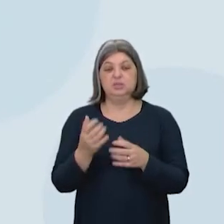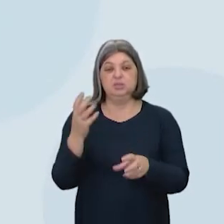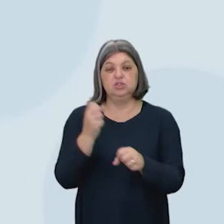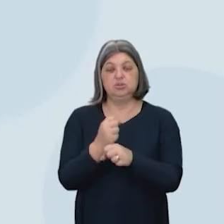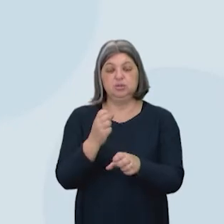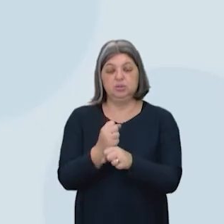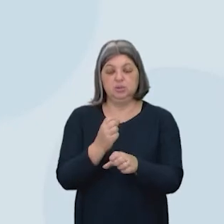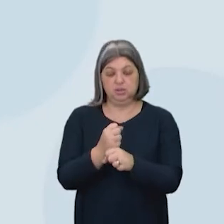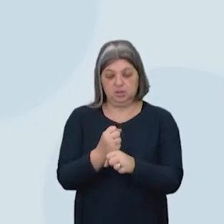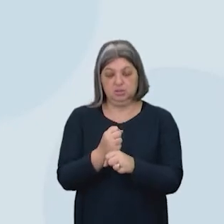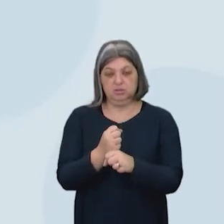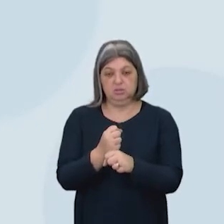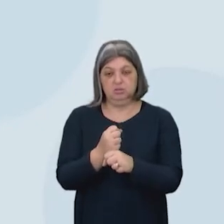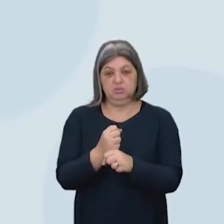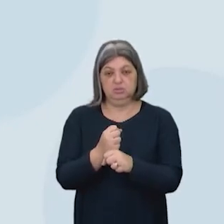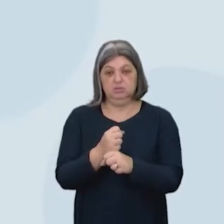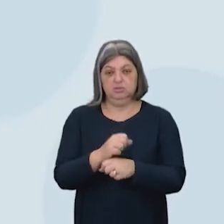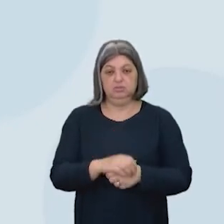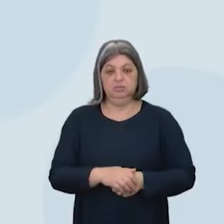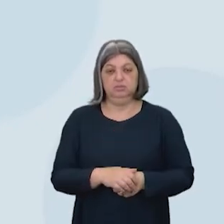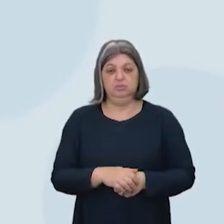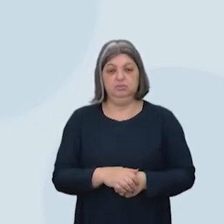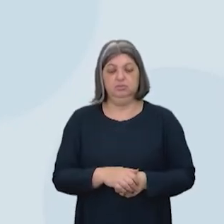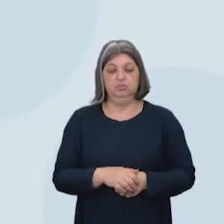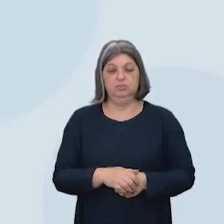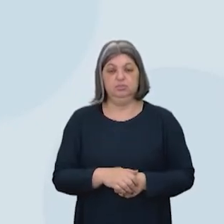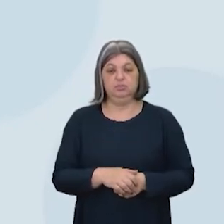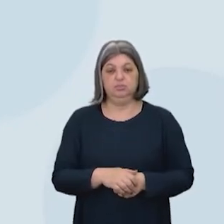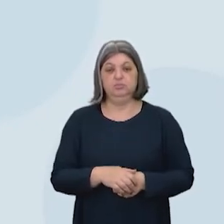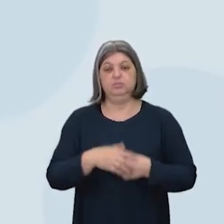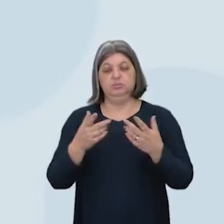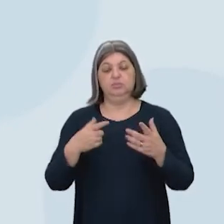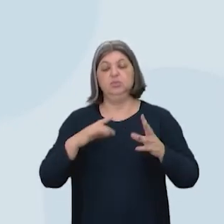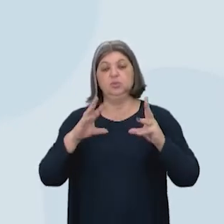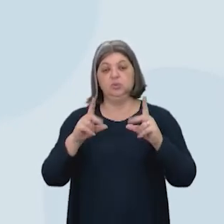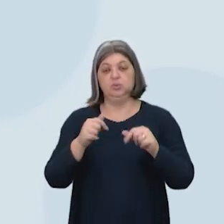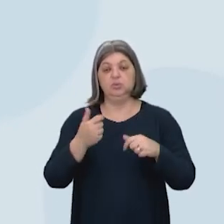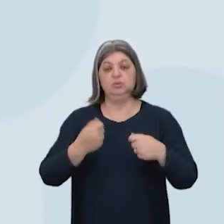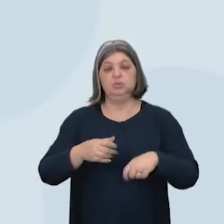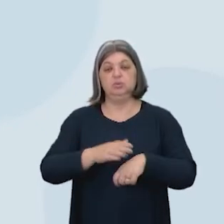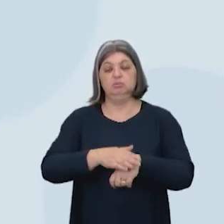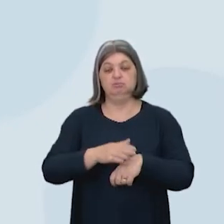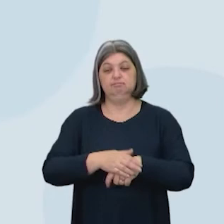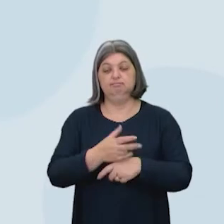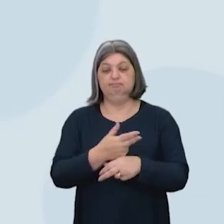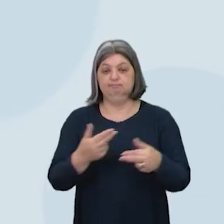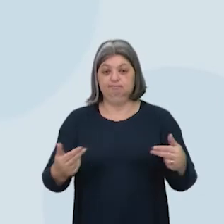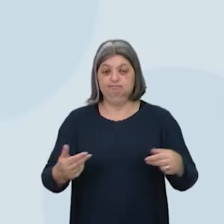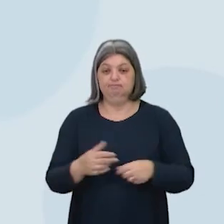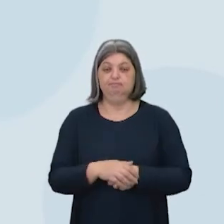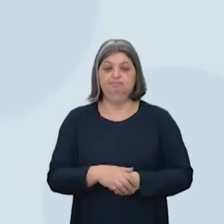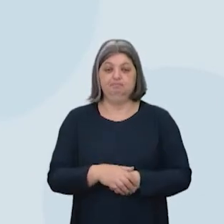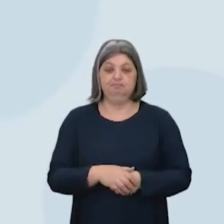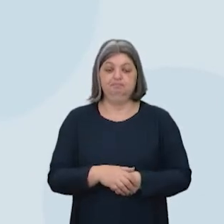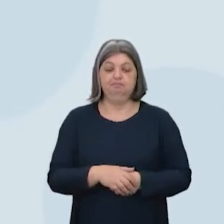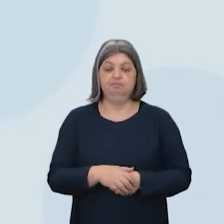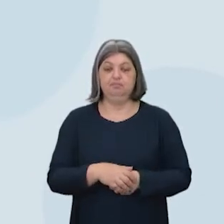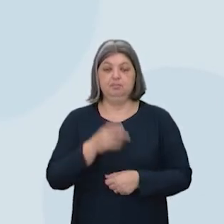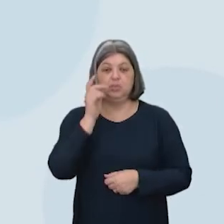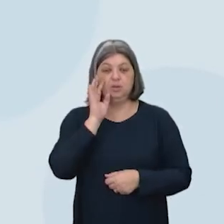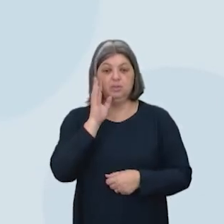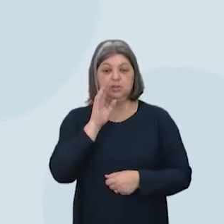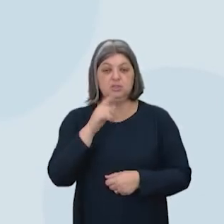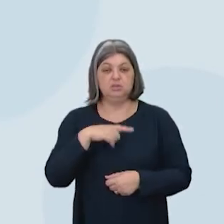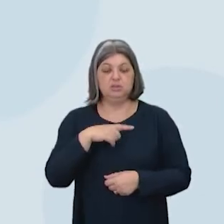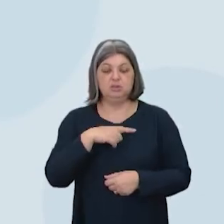contabilidade antigo, não é? Então, para tudo a gente tem que fazer anotações, né? Você imagina, você tem um